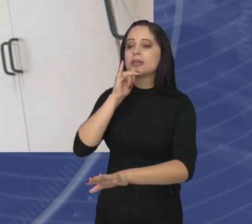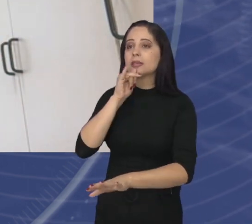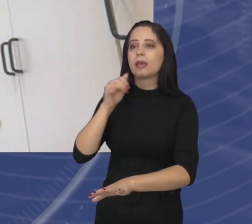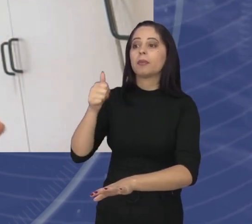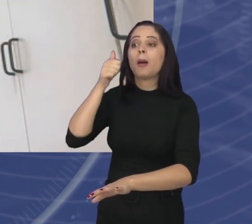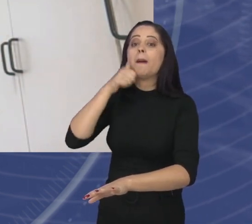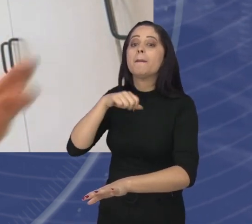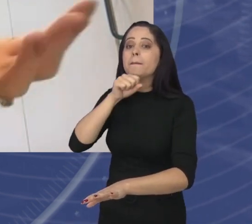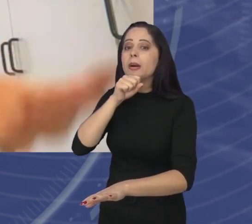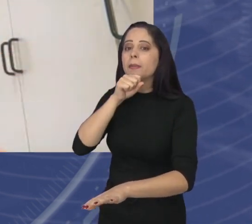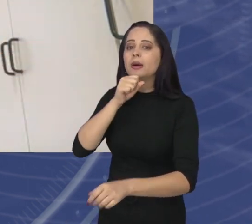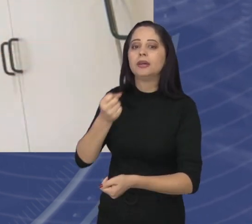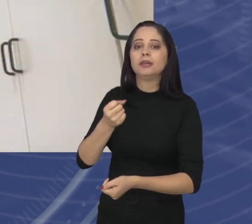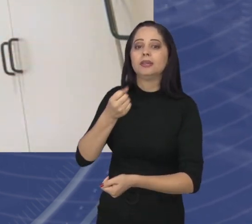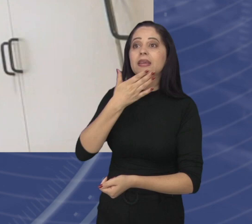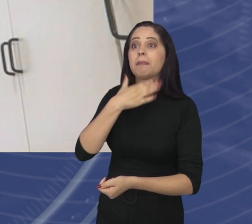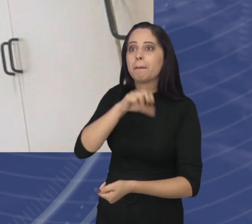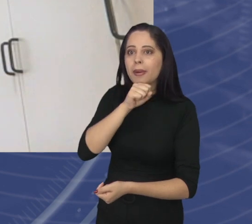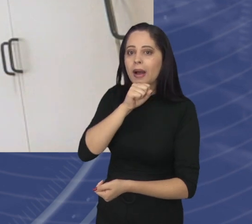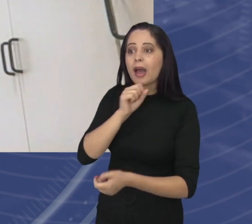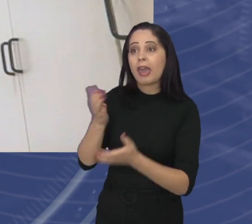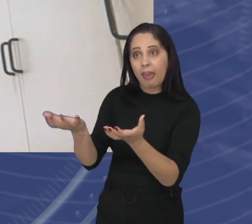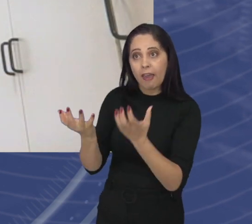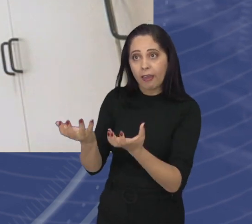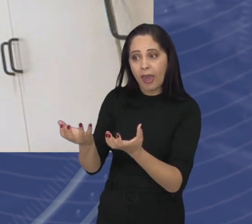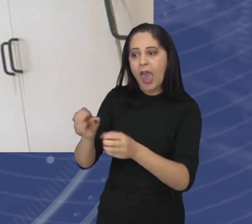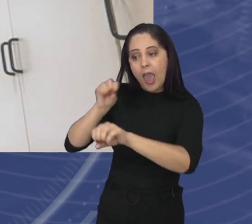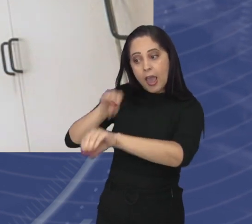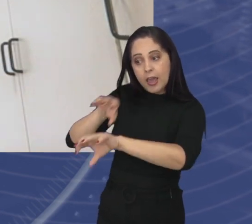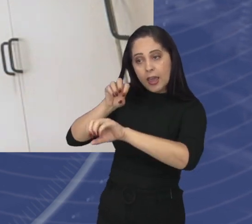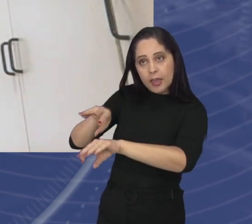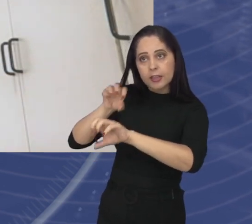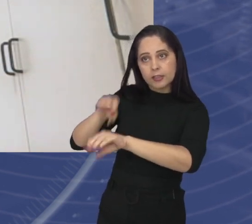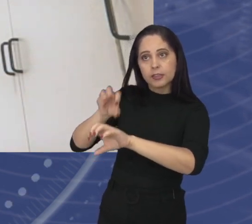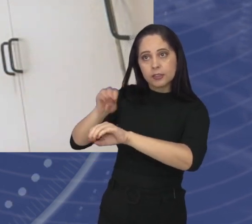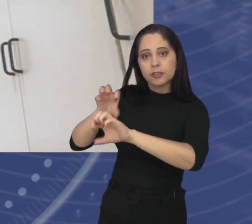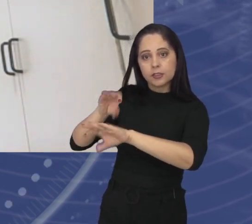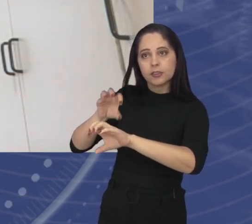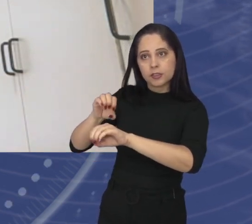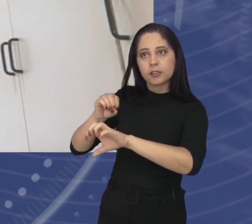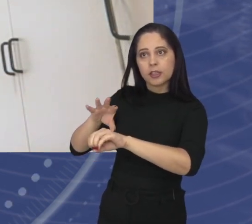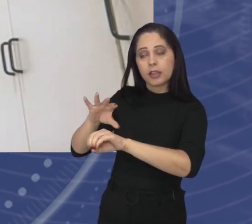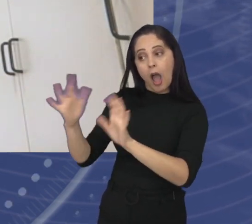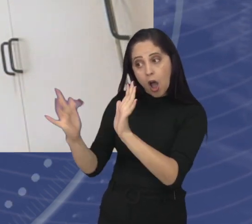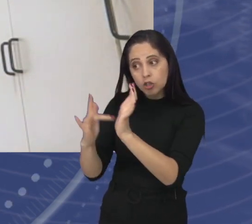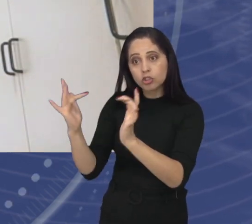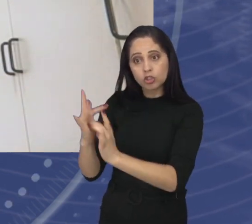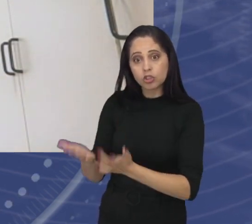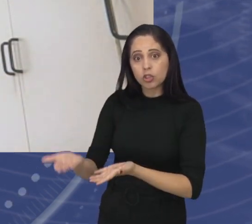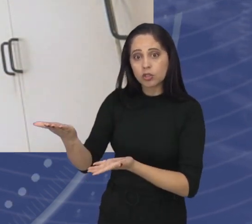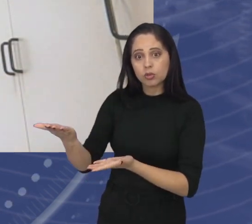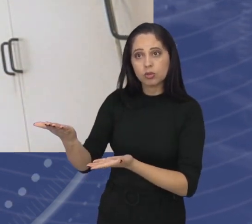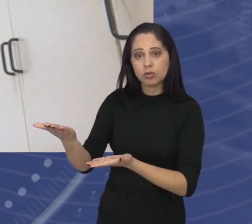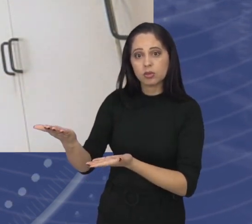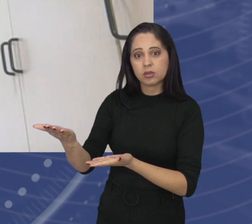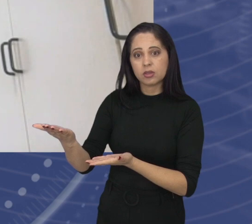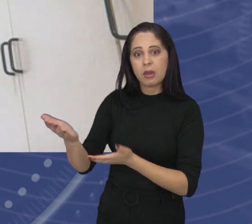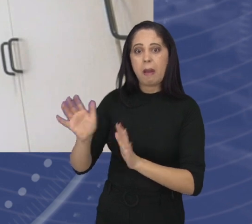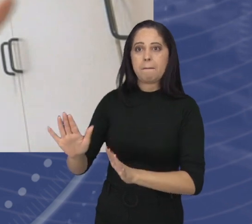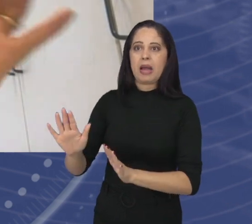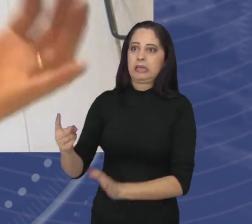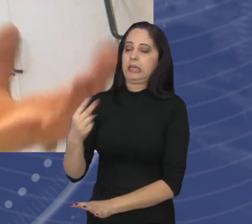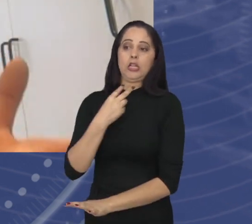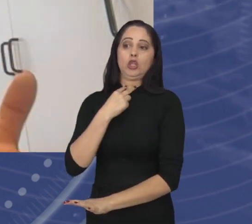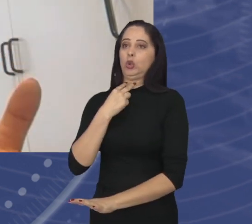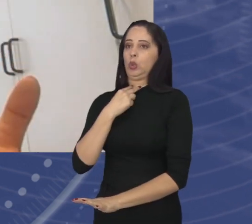quer, educar os filhos no cristianismo e tem algumas normatividades morais, ele não pode, porque ele tem que